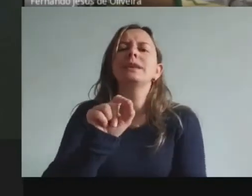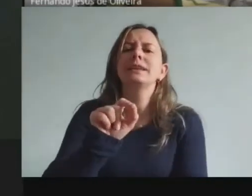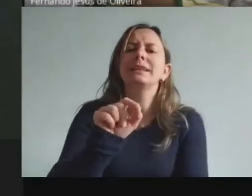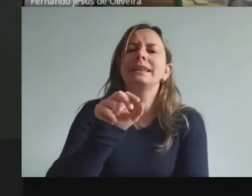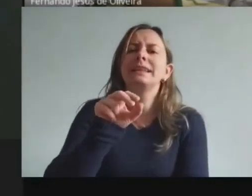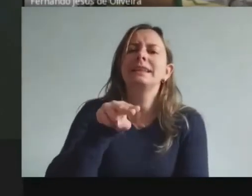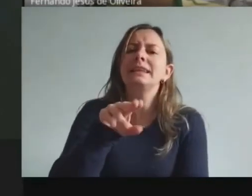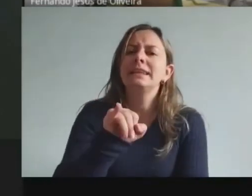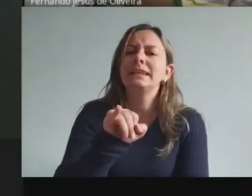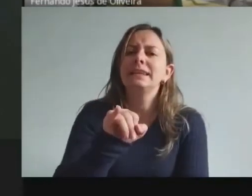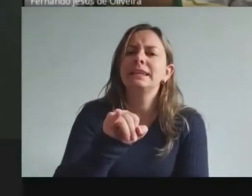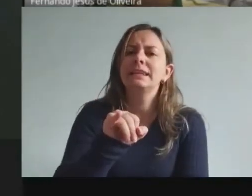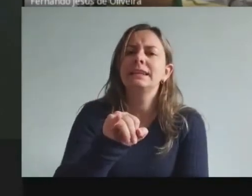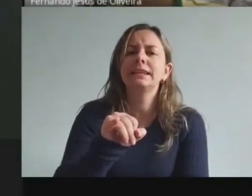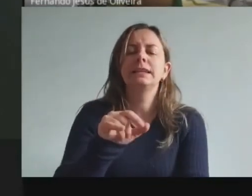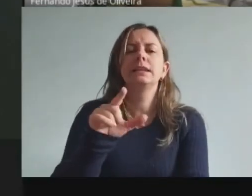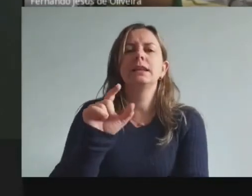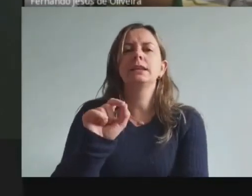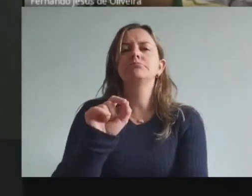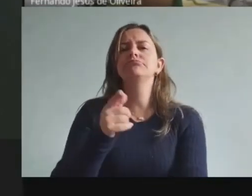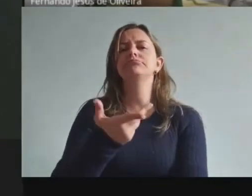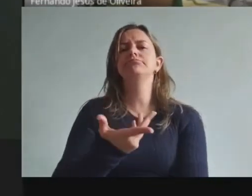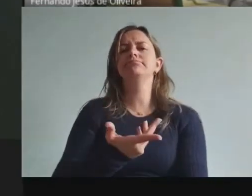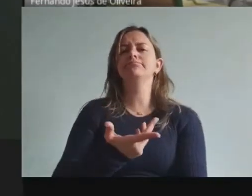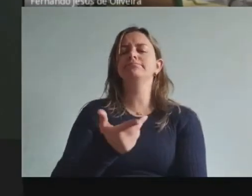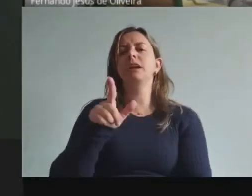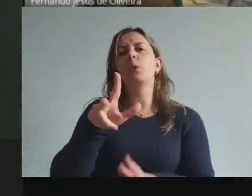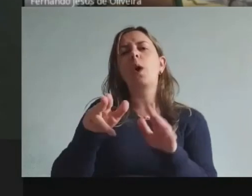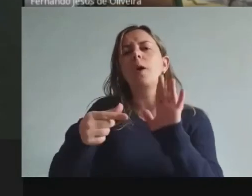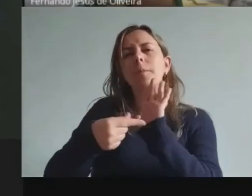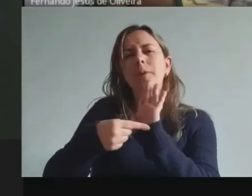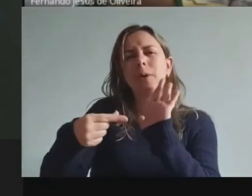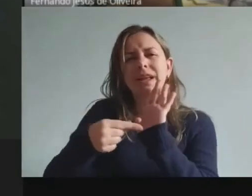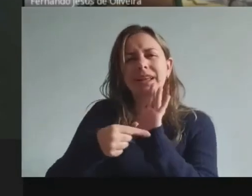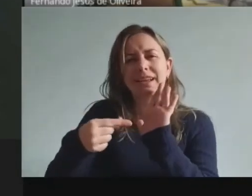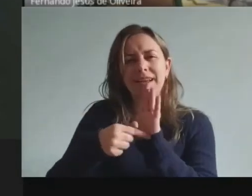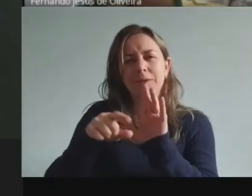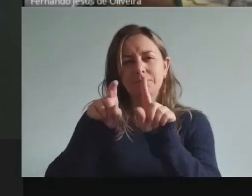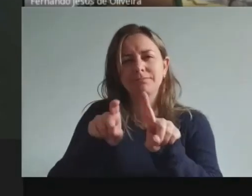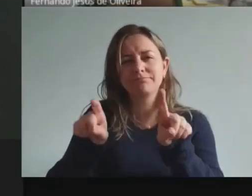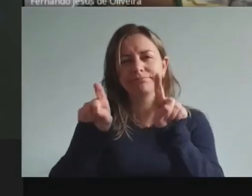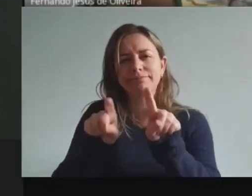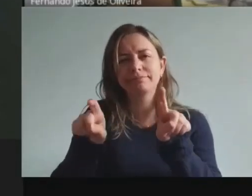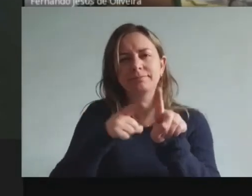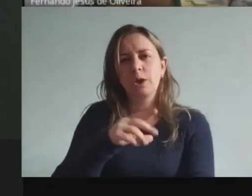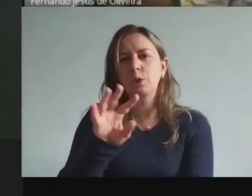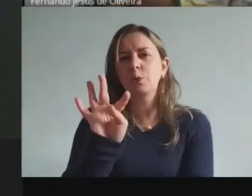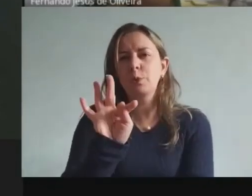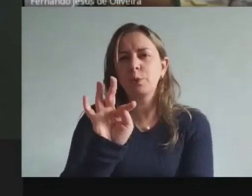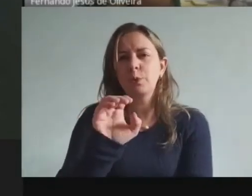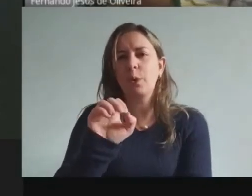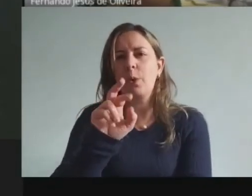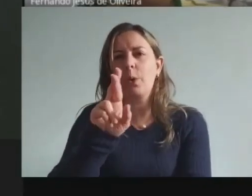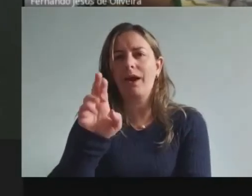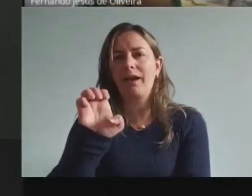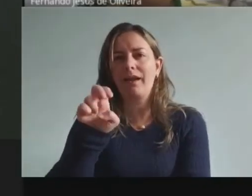chama Mi, tá? Aquela letrinha lá daquele programinha de torrent, sabe? Pois é.